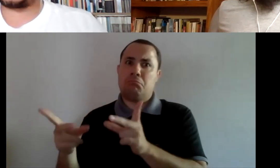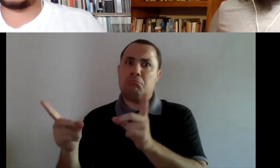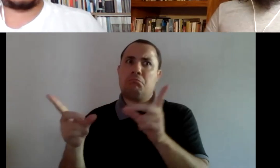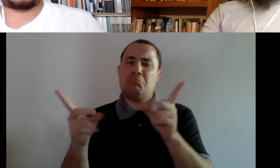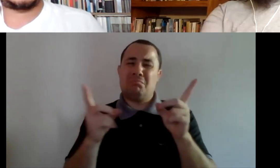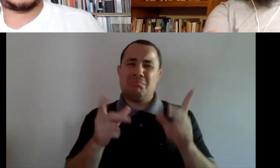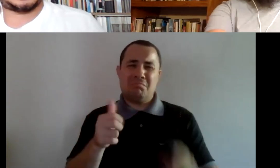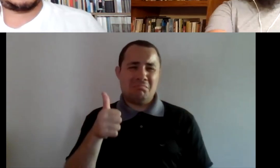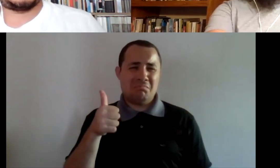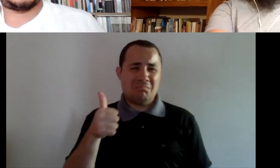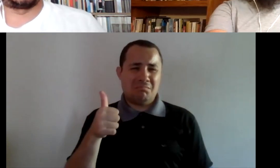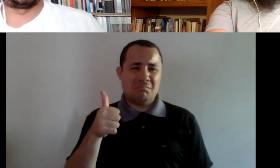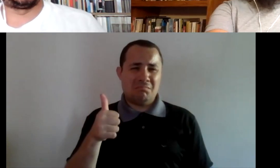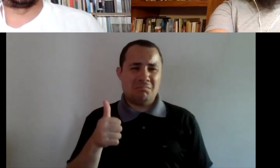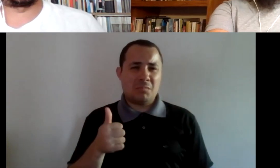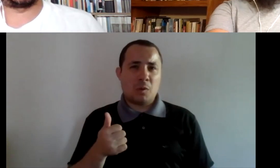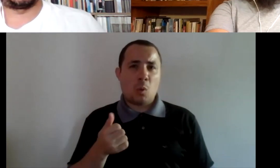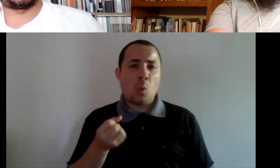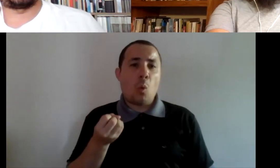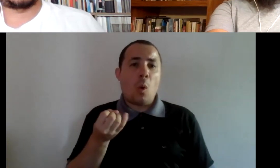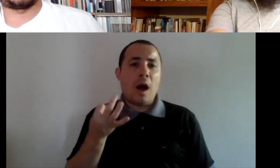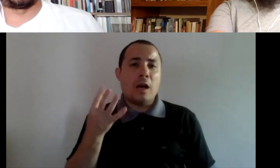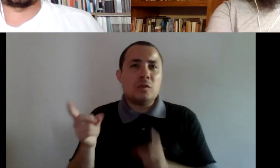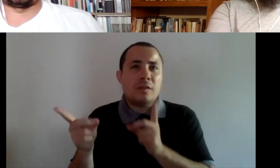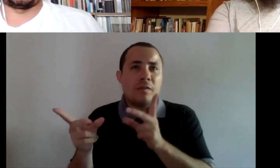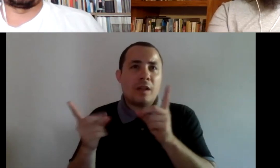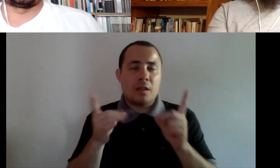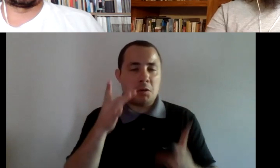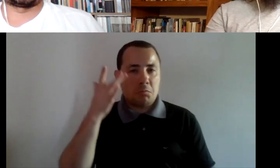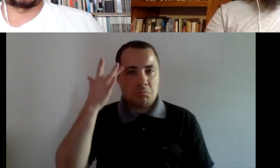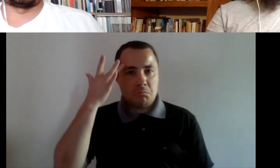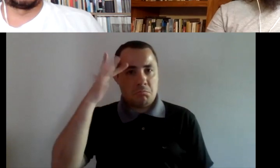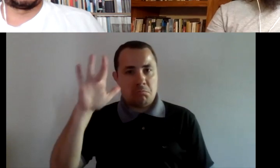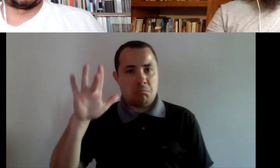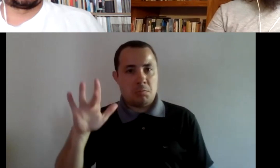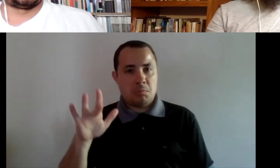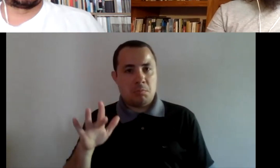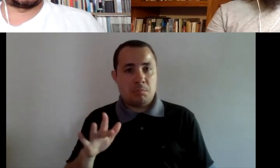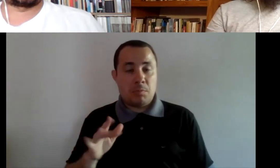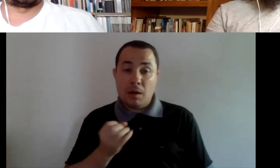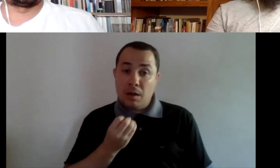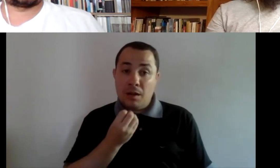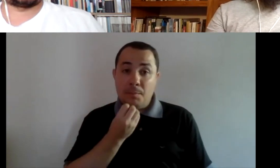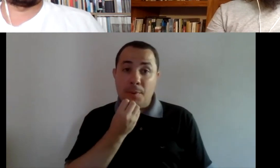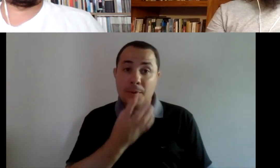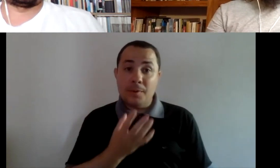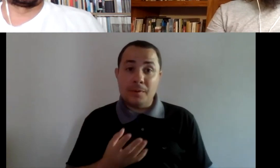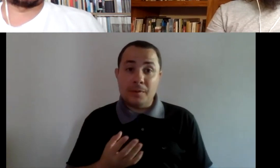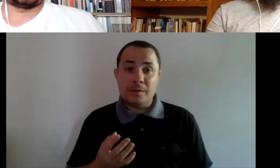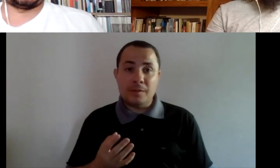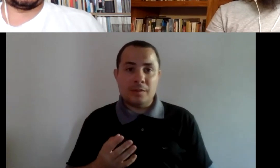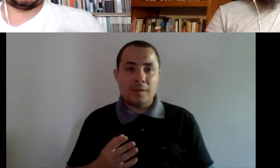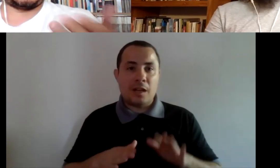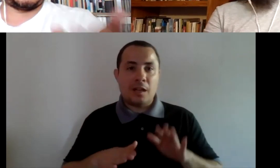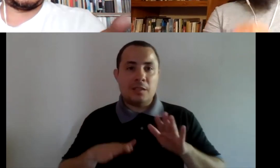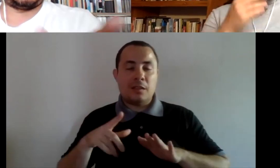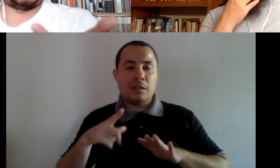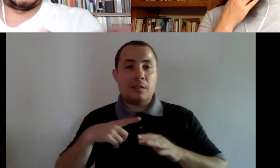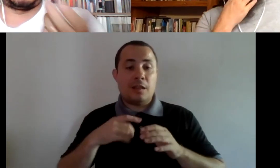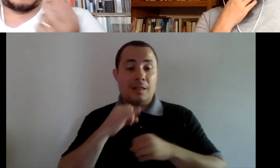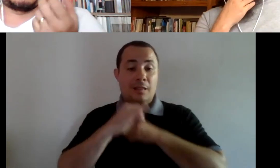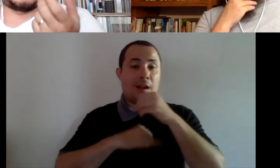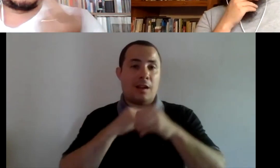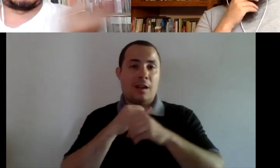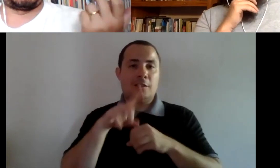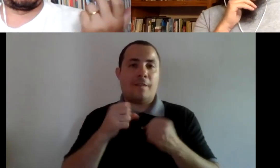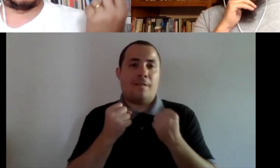né? Eu acho que já, sei lá quantas tiragens já vendeu do livro, né? É um outro exemplo curioso, né, de como tem uma força. Agora, por